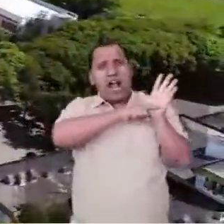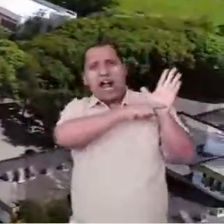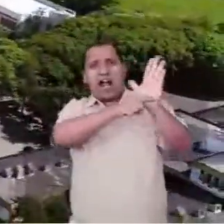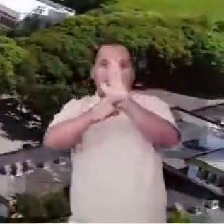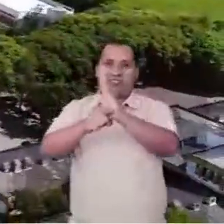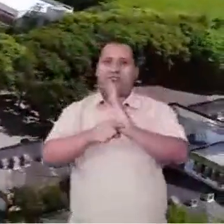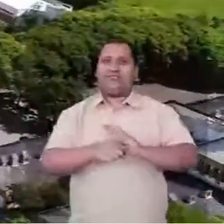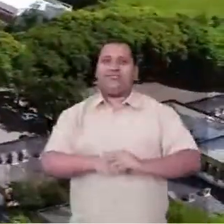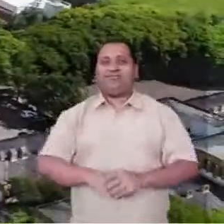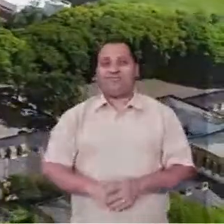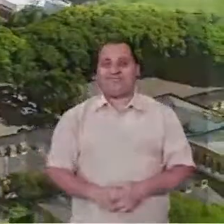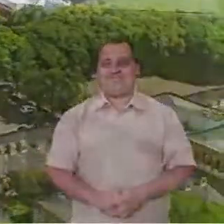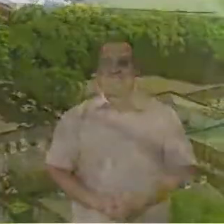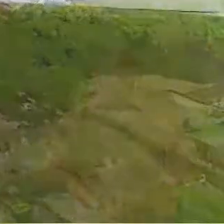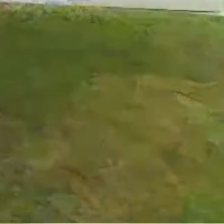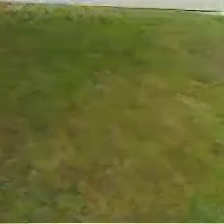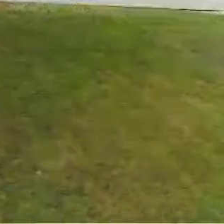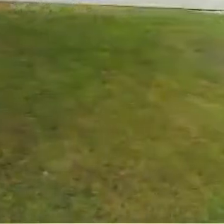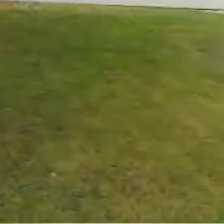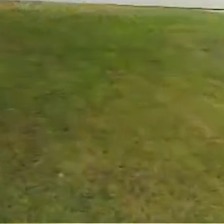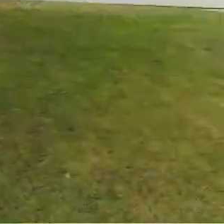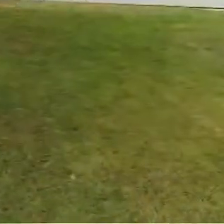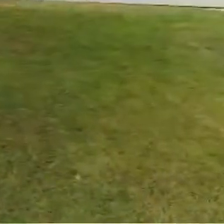conhecimento além de seus próprios limites.